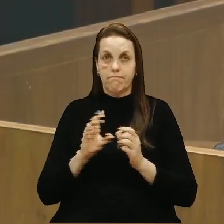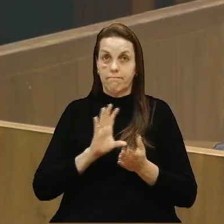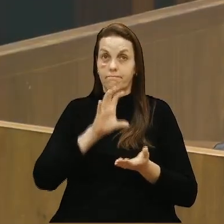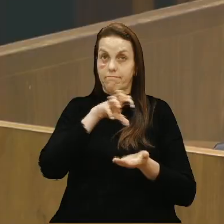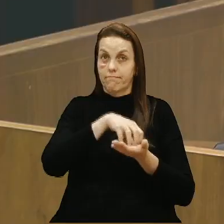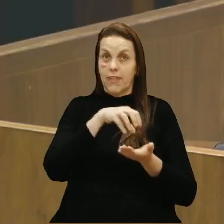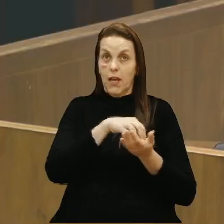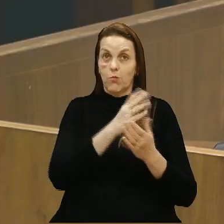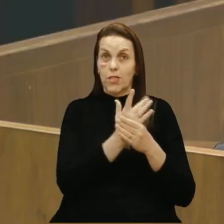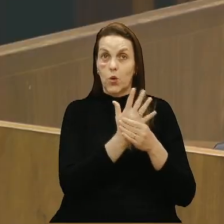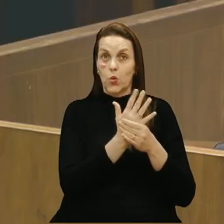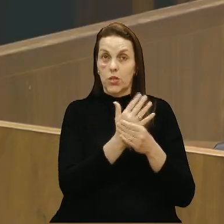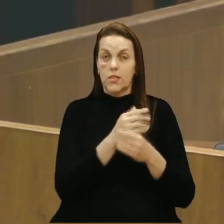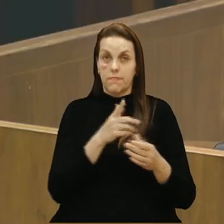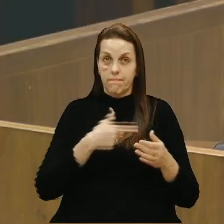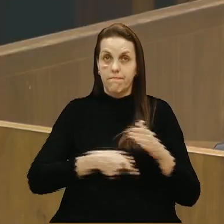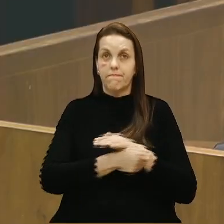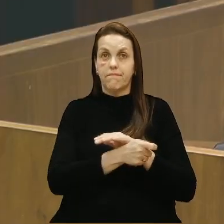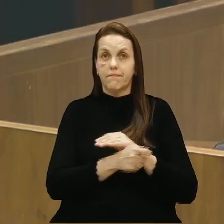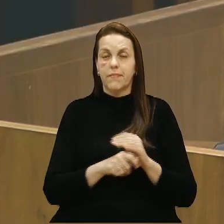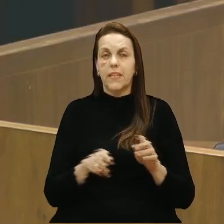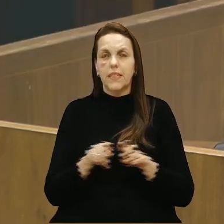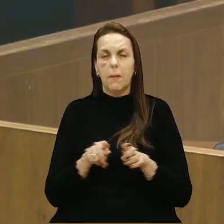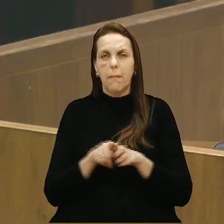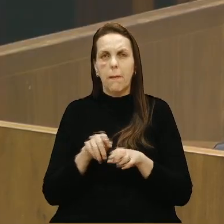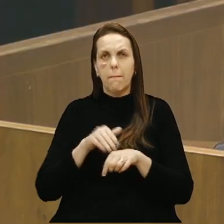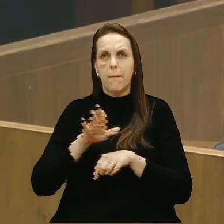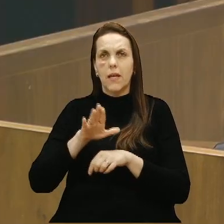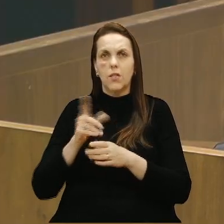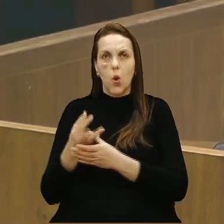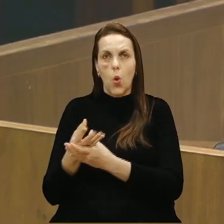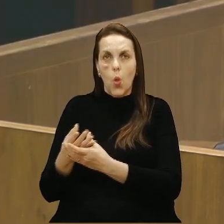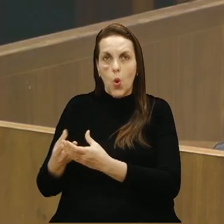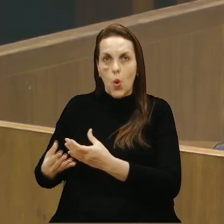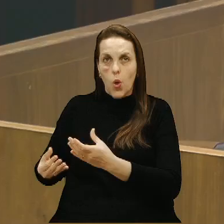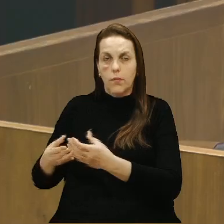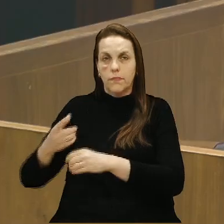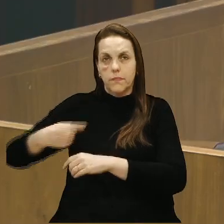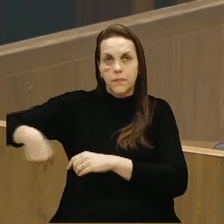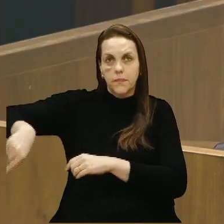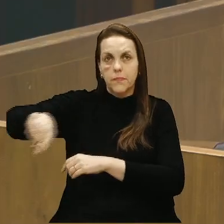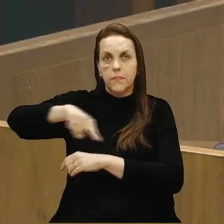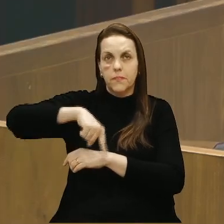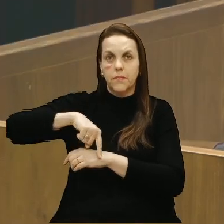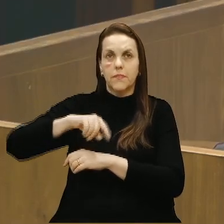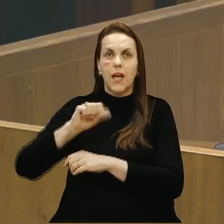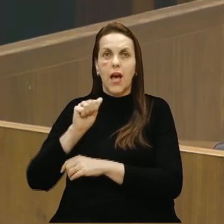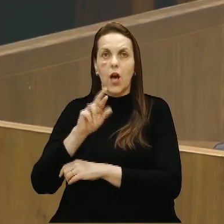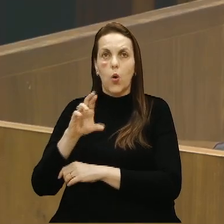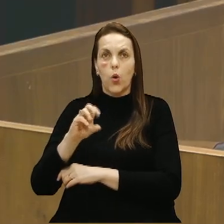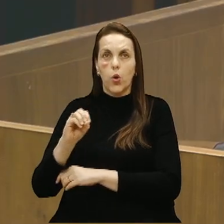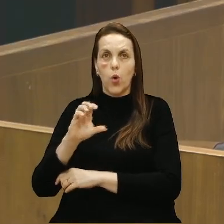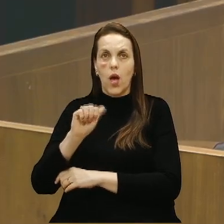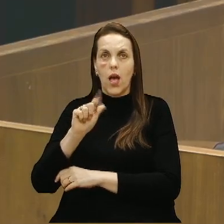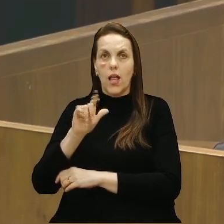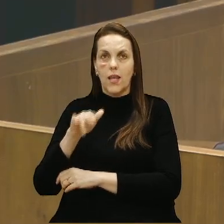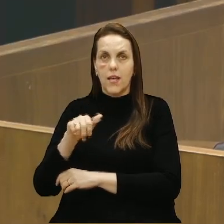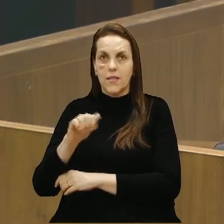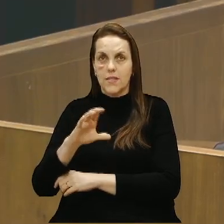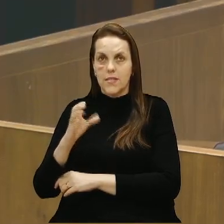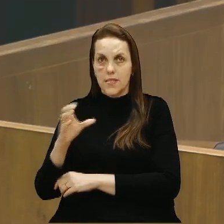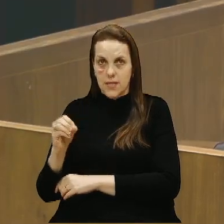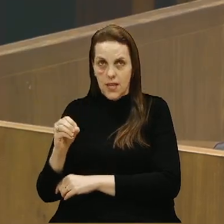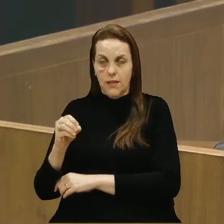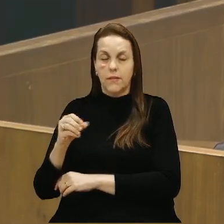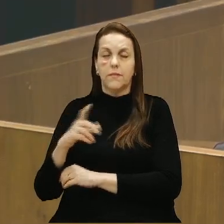URGS, e também destinado à macro-drenagem da bacia do Arroio Aliança, que seria o túnel de drenagem da Mateus Janela, com